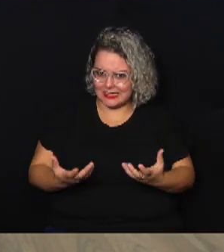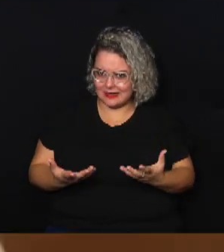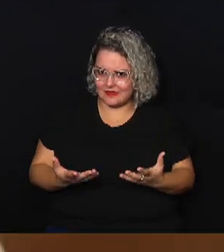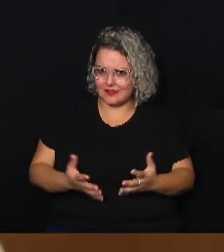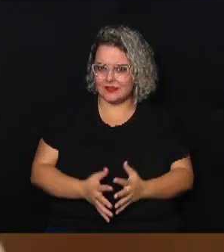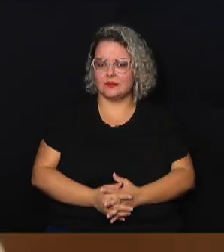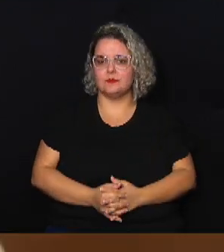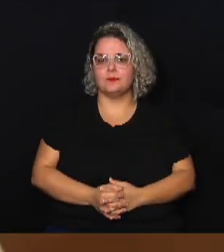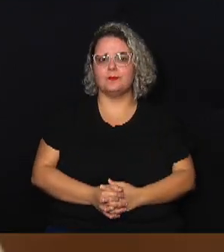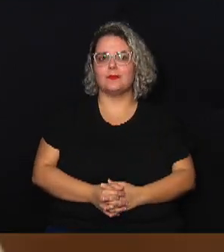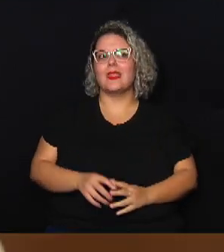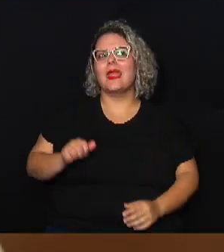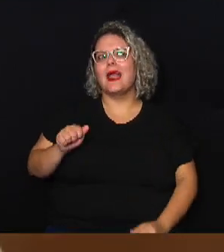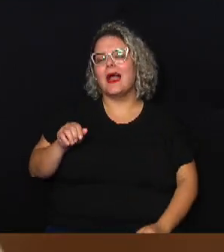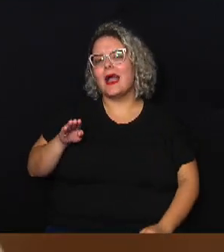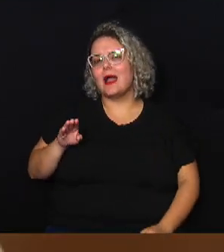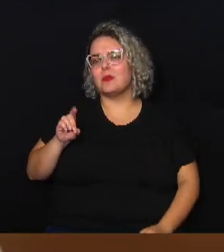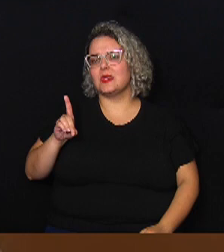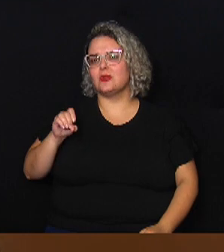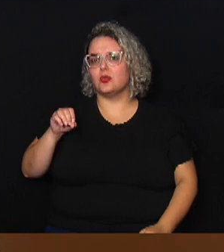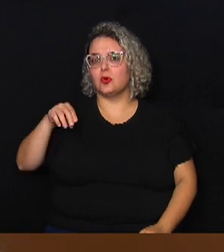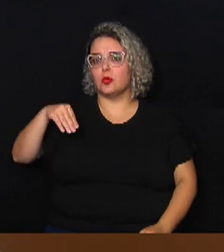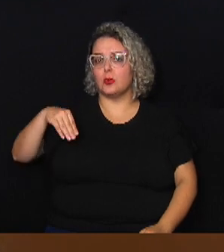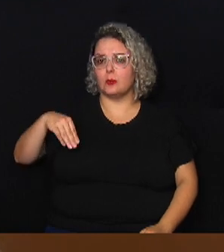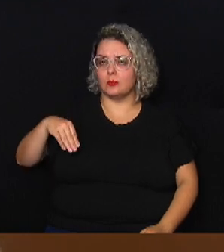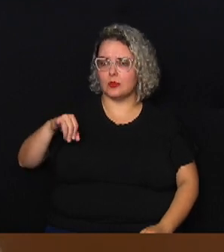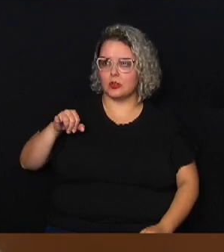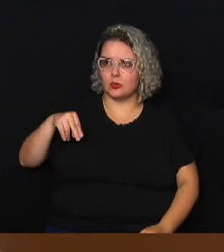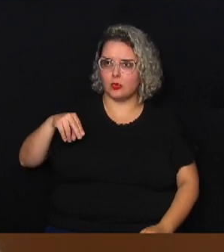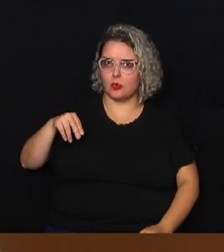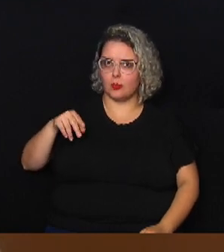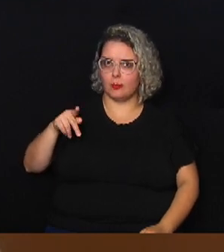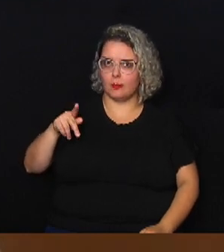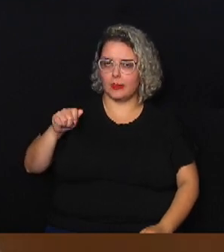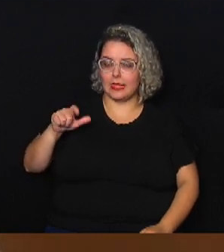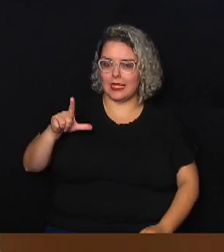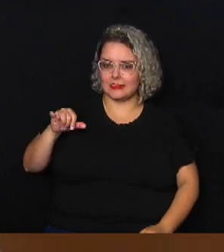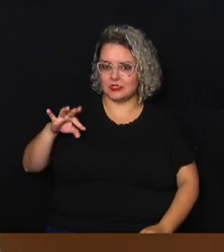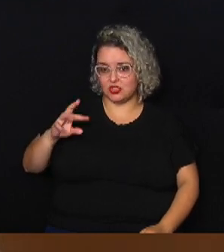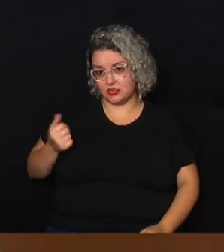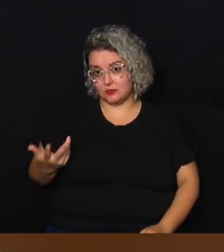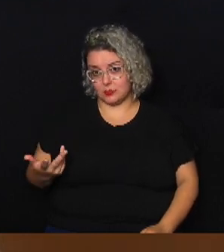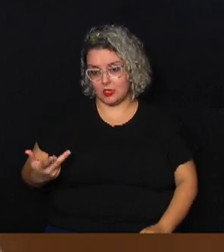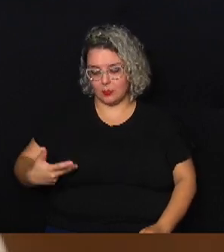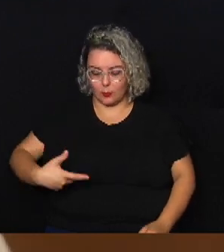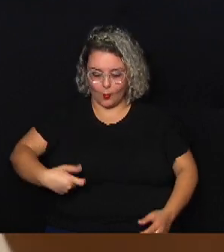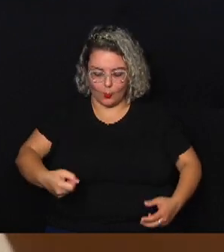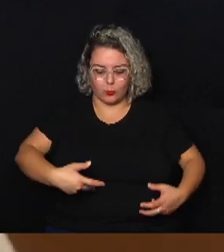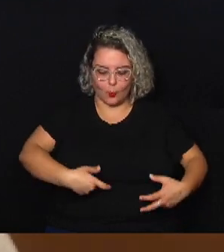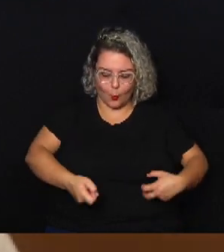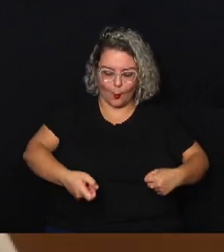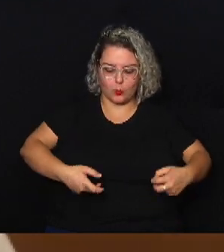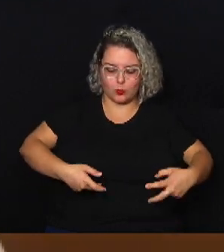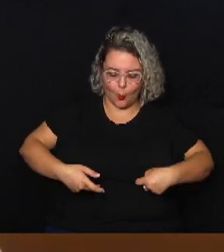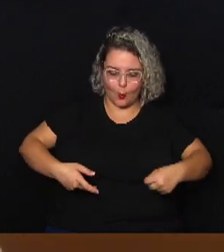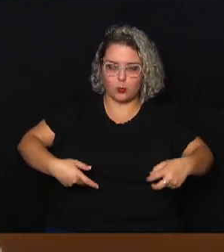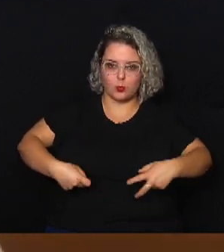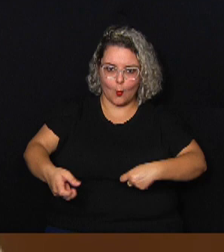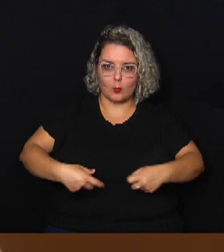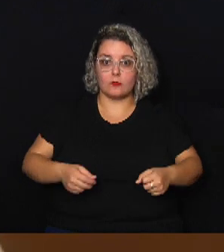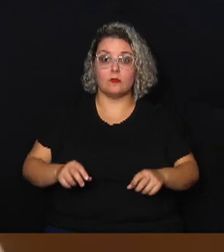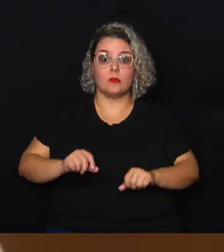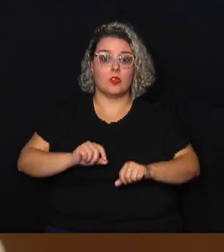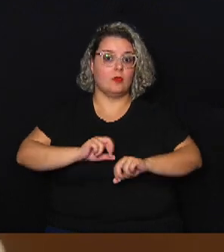A abdominoplastia, né? Aliás, a lipoaspiração, ela tem sido, a gente faz muita coisa